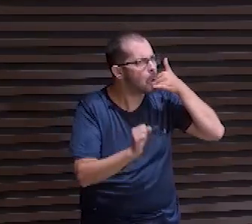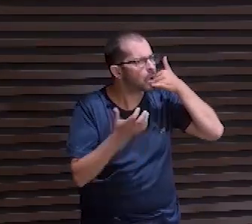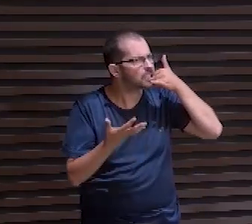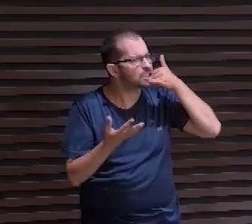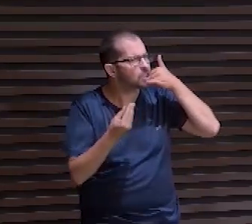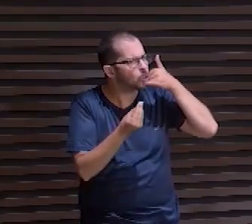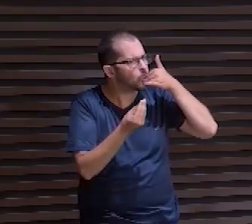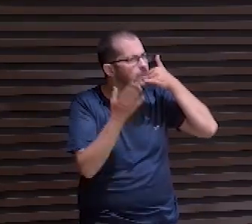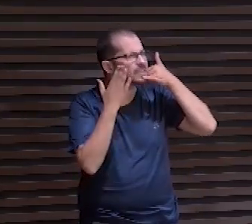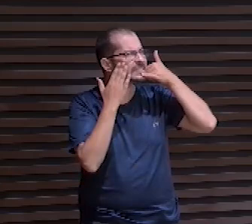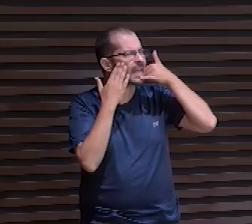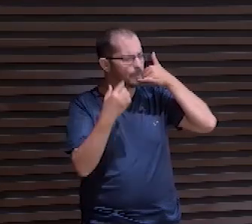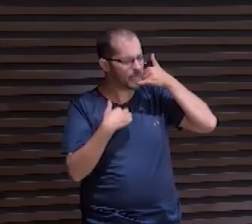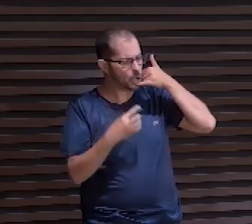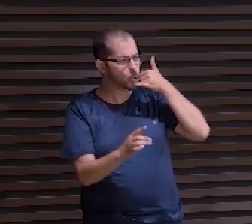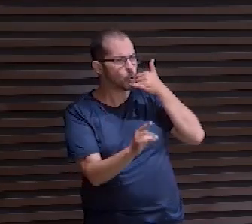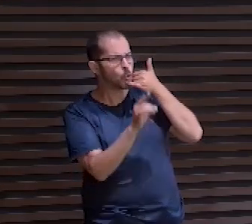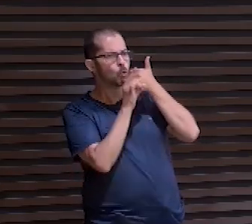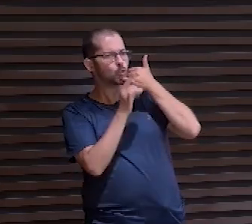Como você me encontrou?